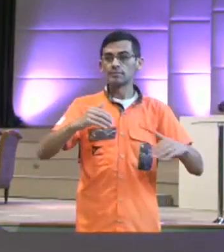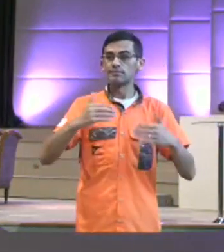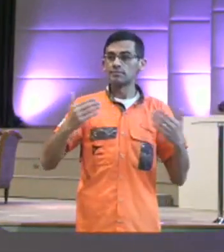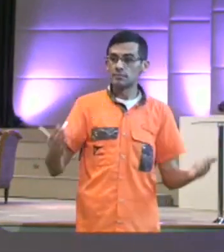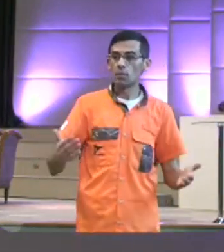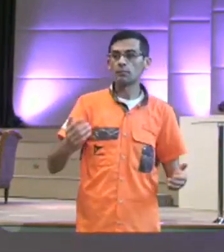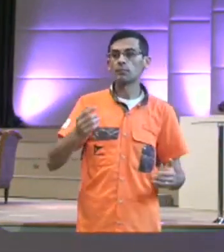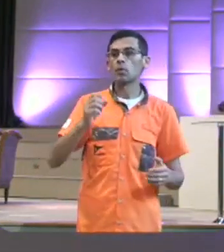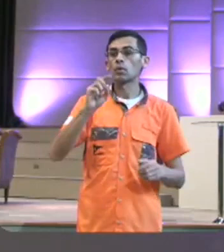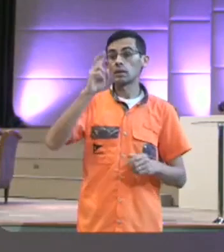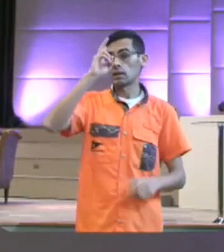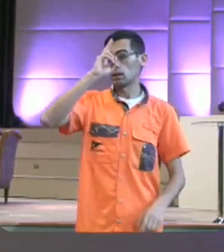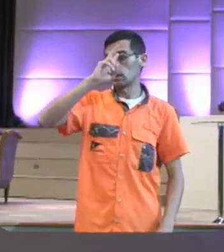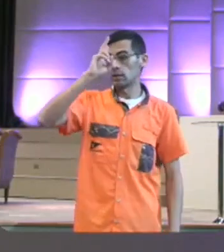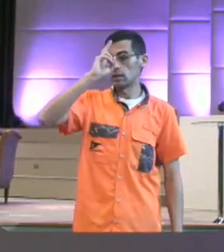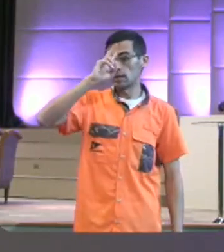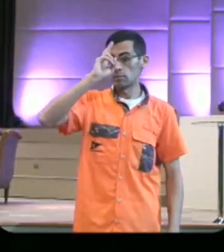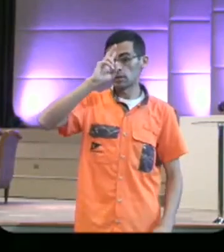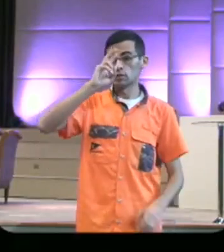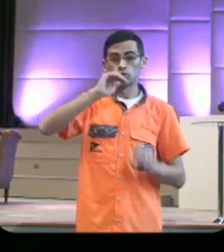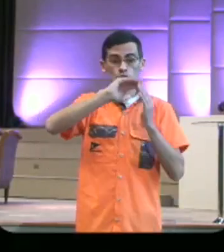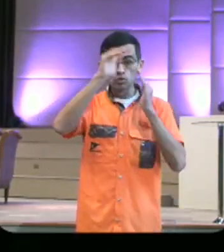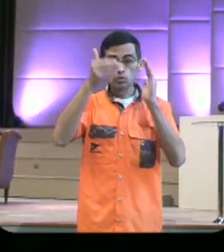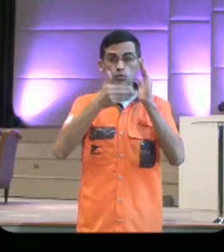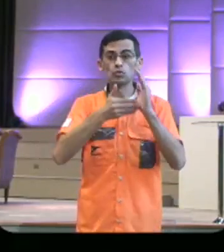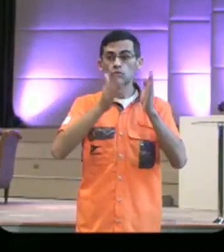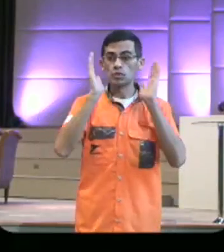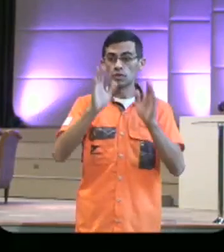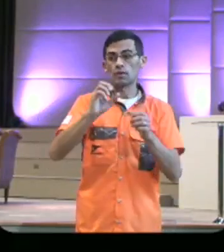pelo menos lembra do que eu já fiz.